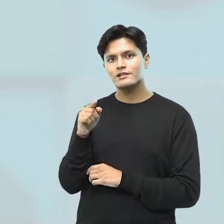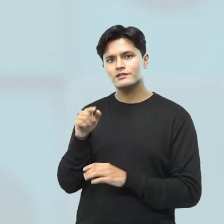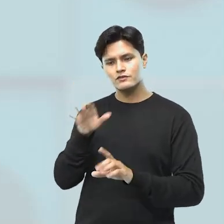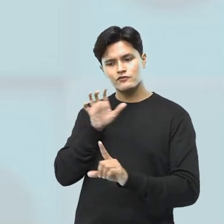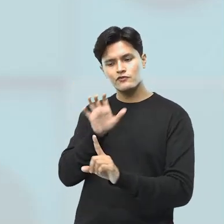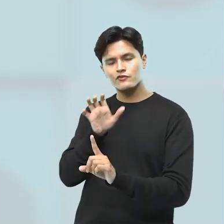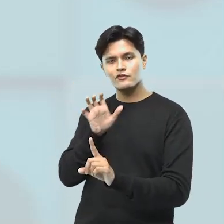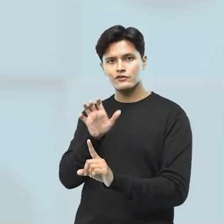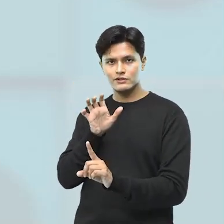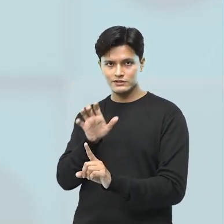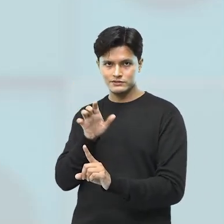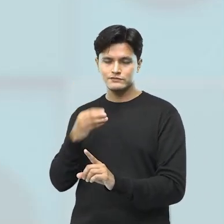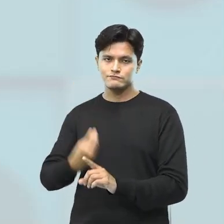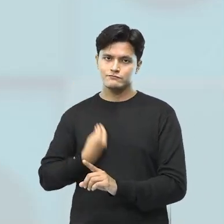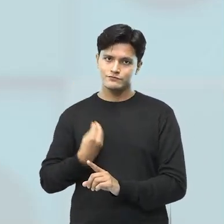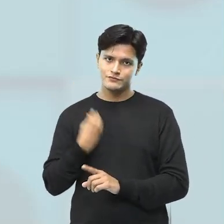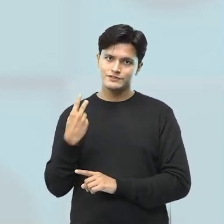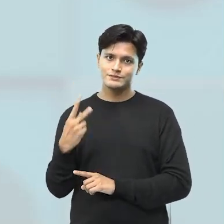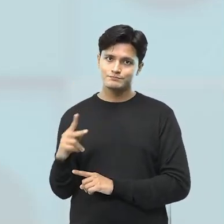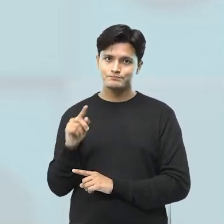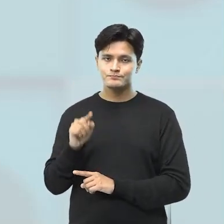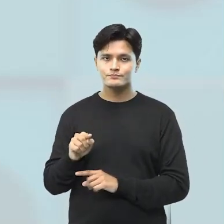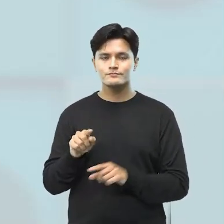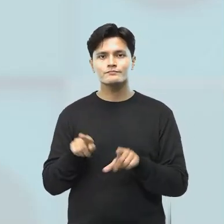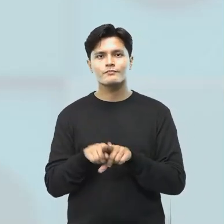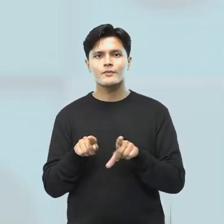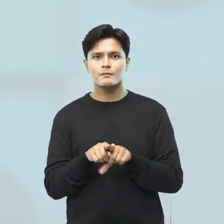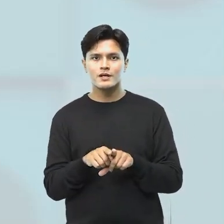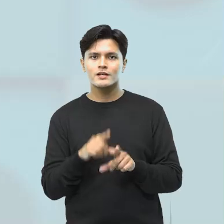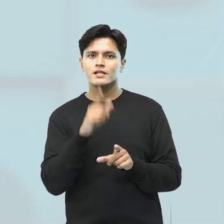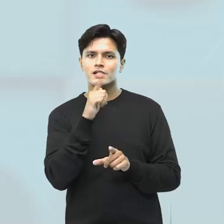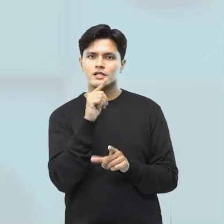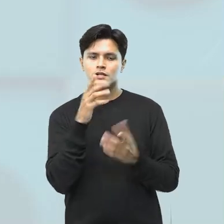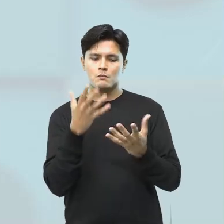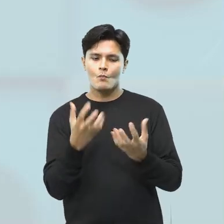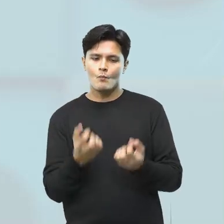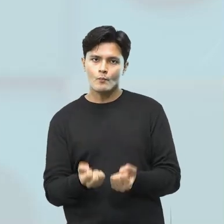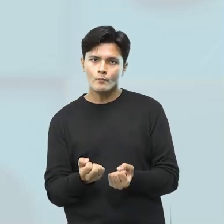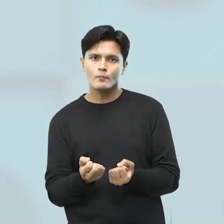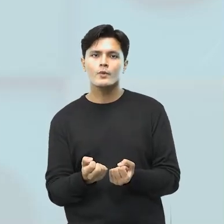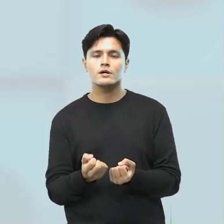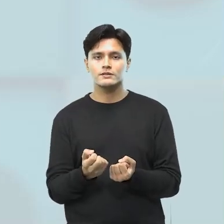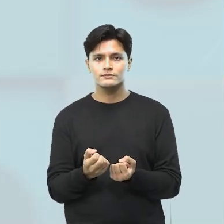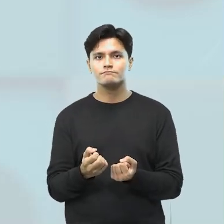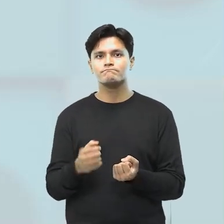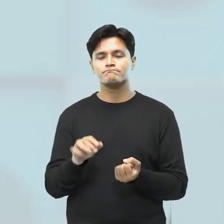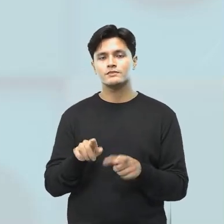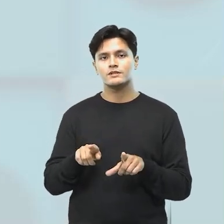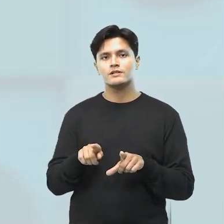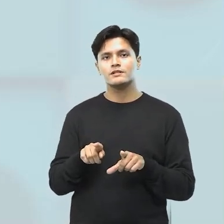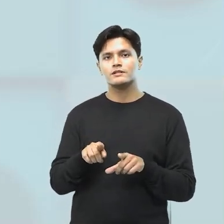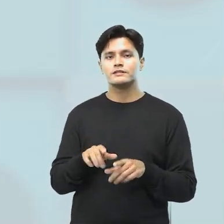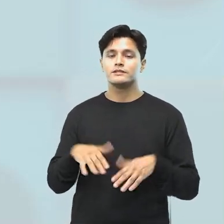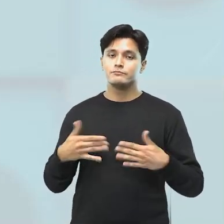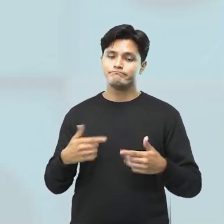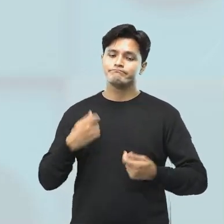influenciaram, né, influenciam a vida desse povo, a questão da seca, então exige muito mais trabalhos deles, né? E aí ele